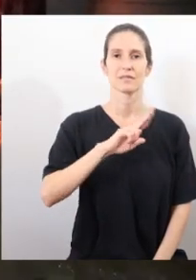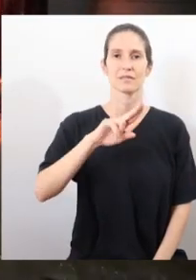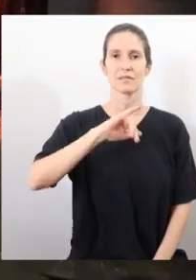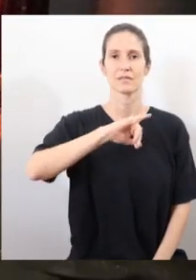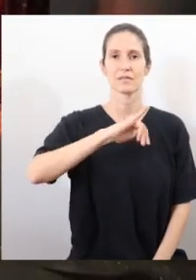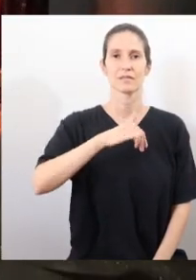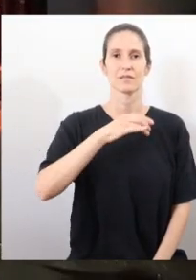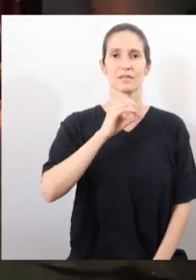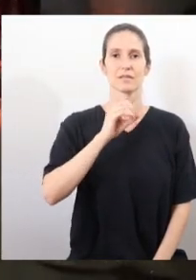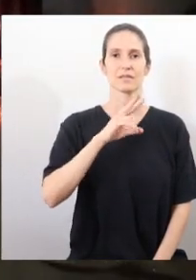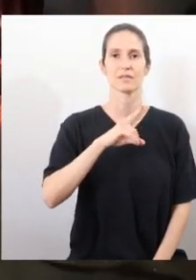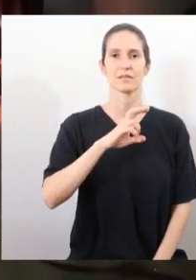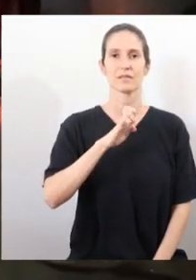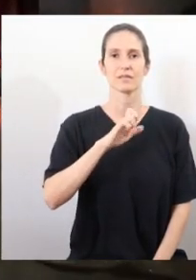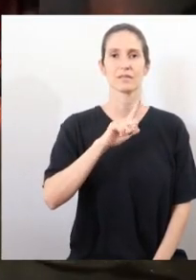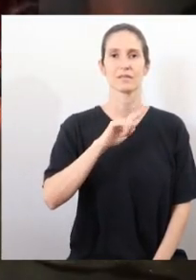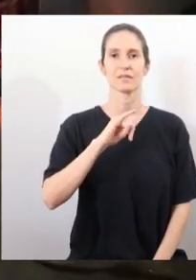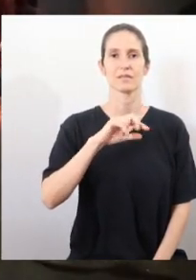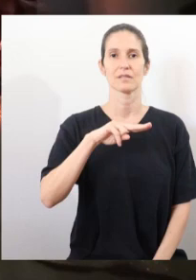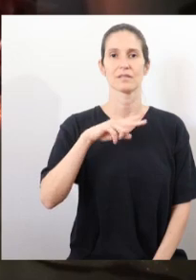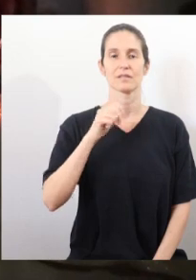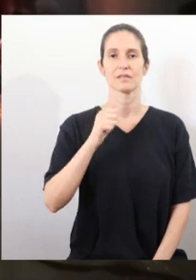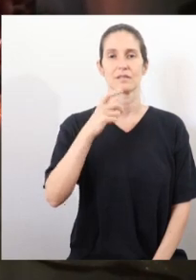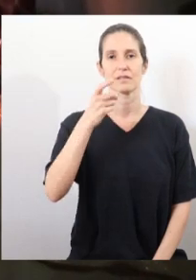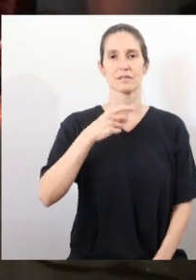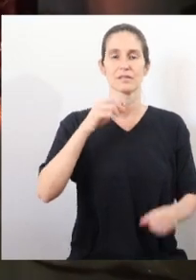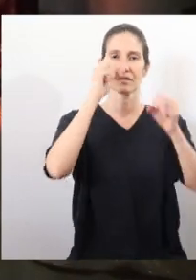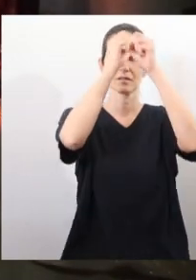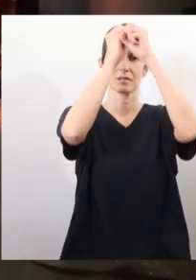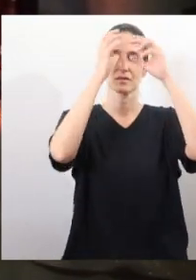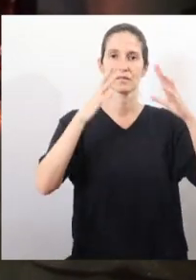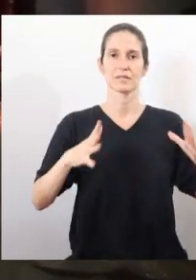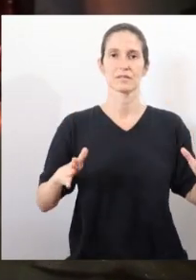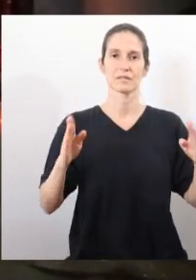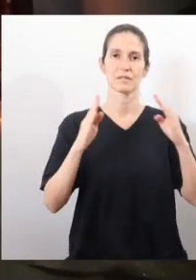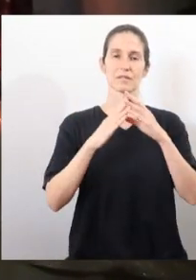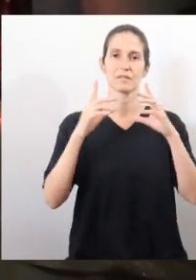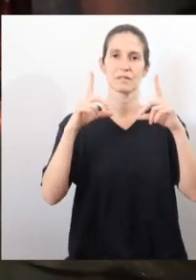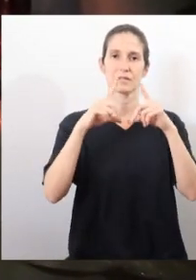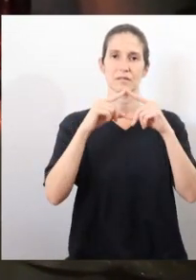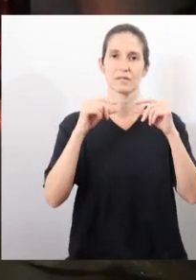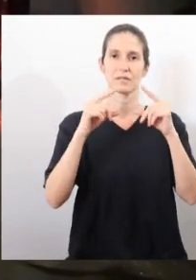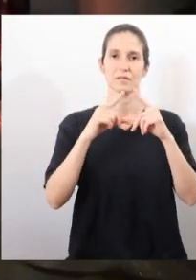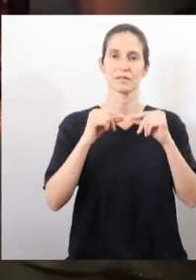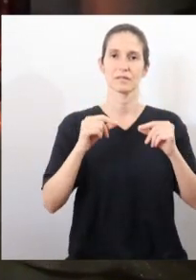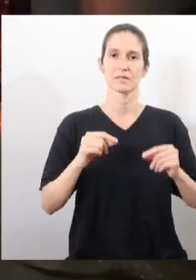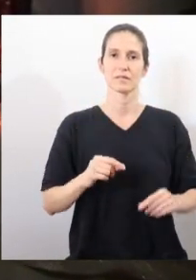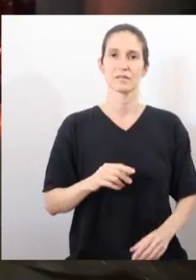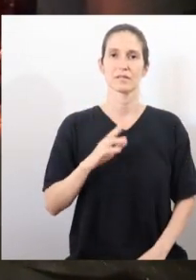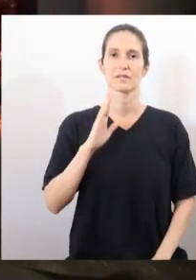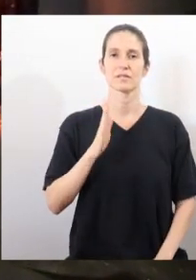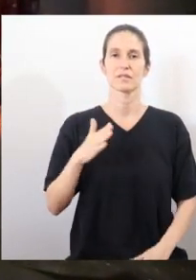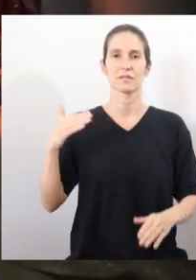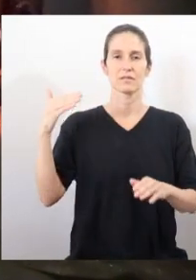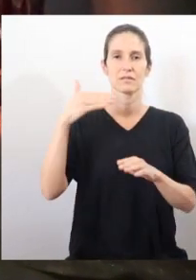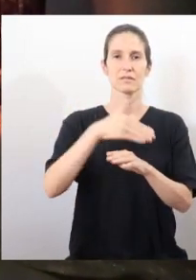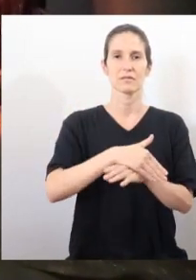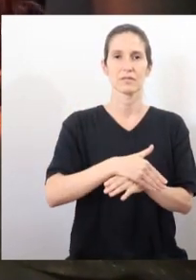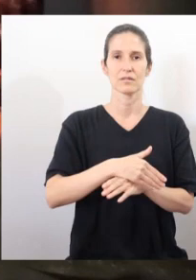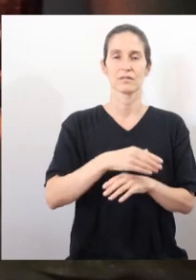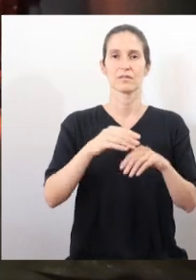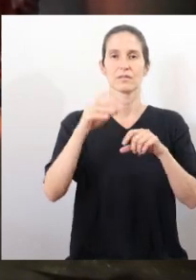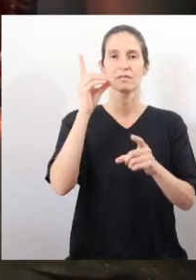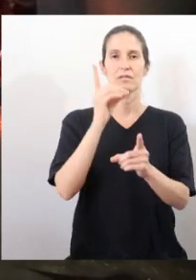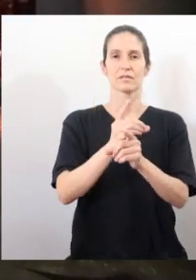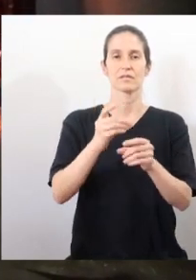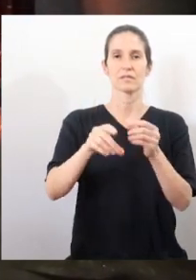Meu nome é Juvelino, eu sou benzedeira, moro em Brasília, participo do Raízes